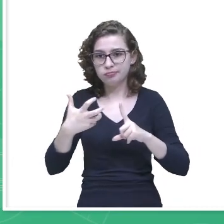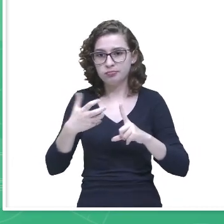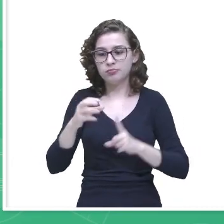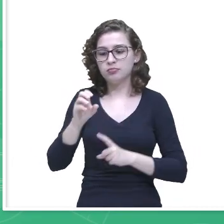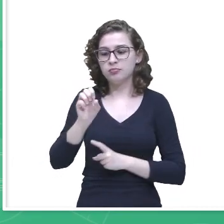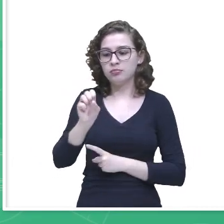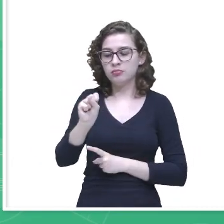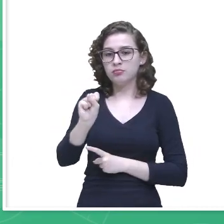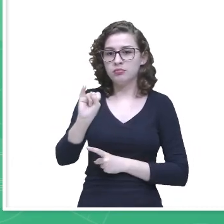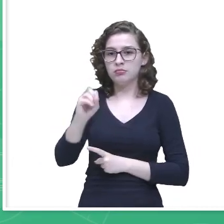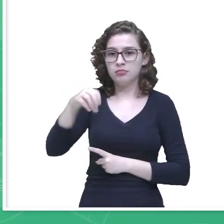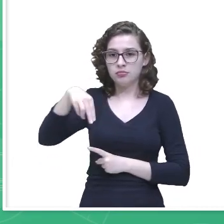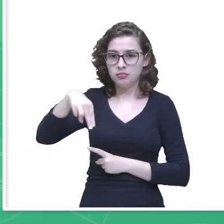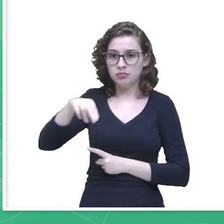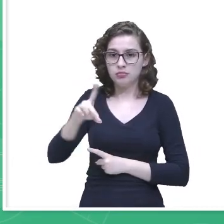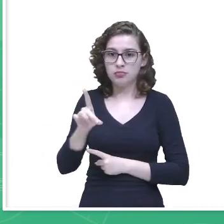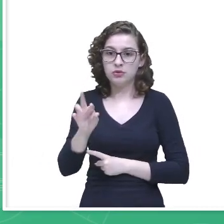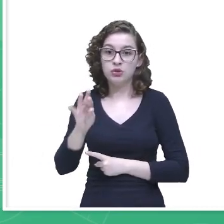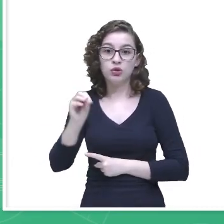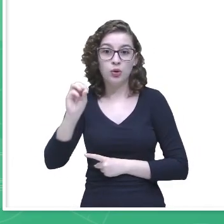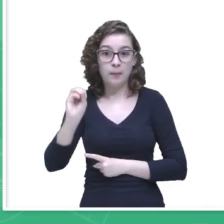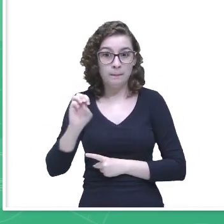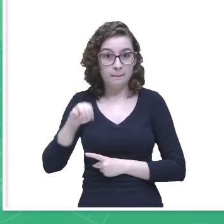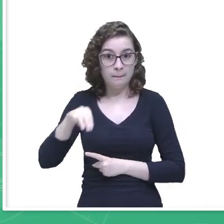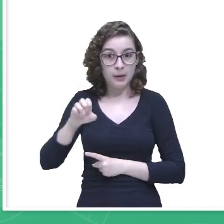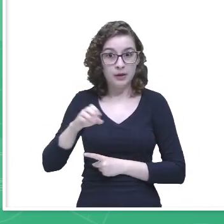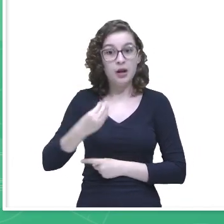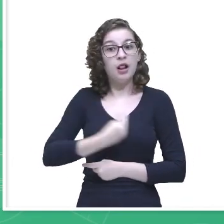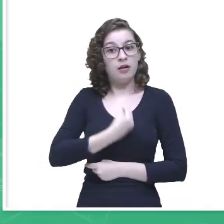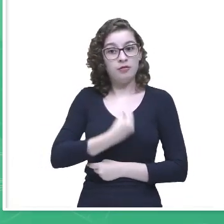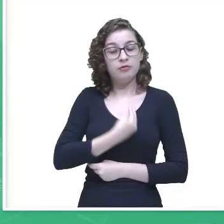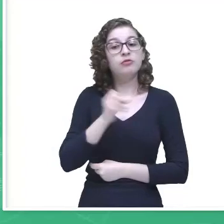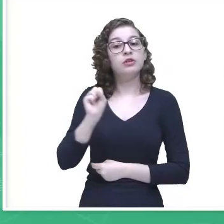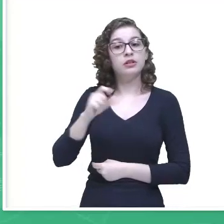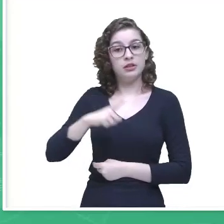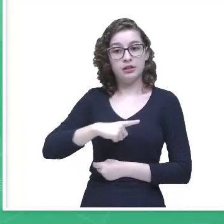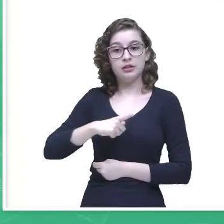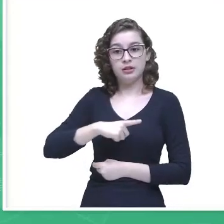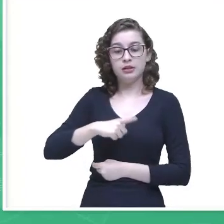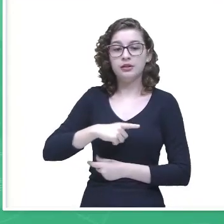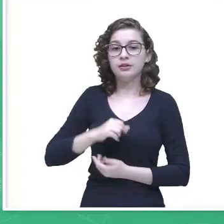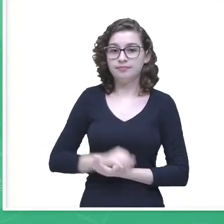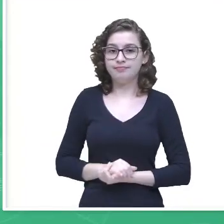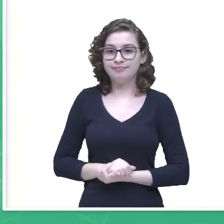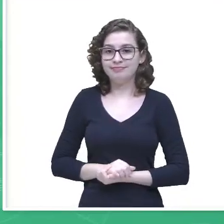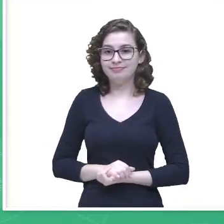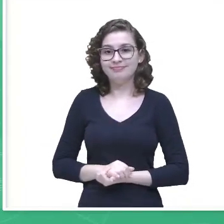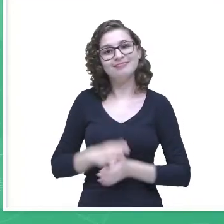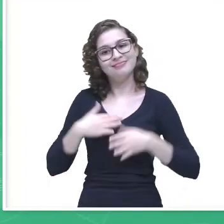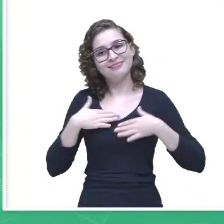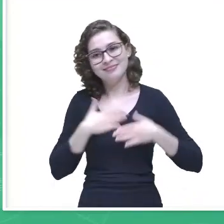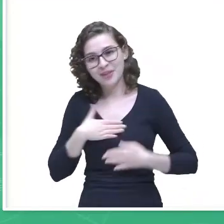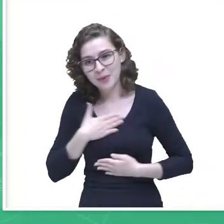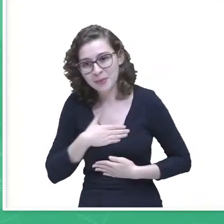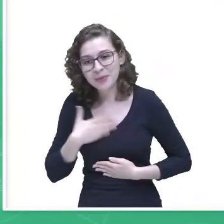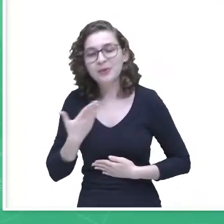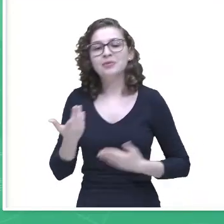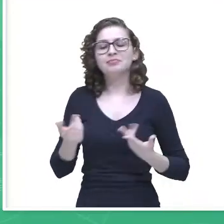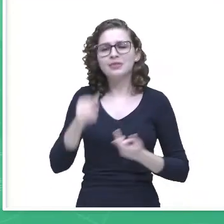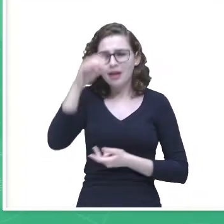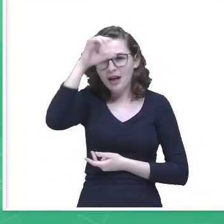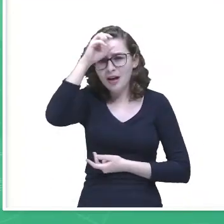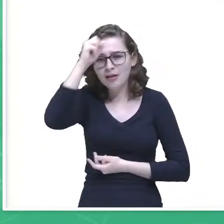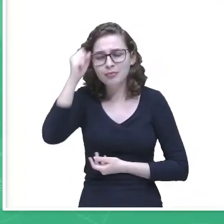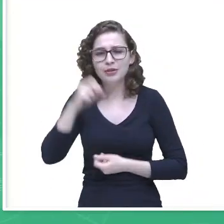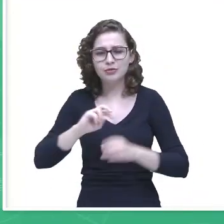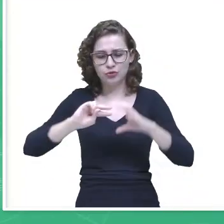todavia vai ter vida, beleza? Muito bem, gente, espero que vocês tenham aprendido bastante sobre